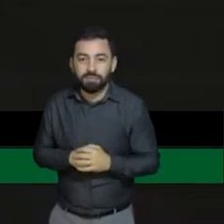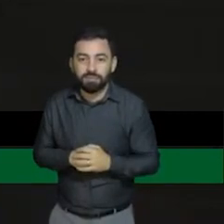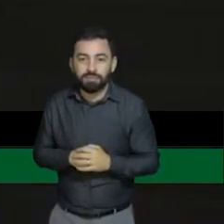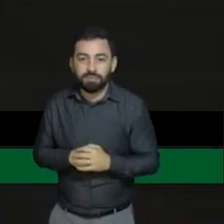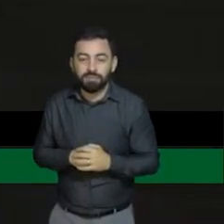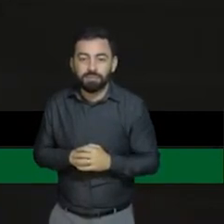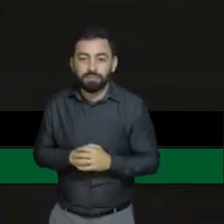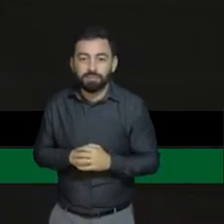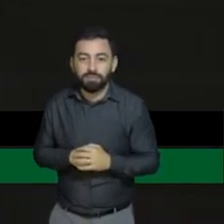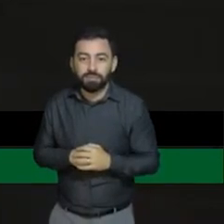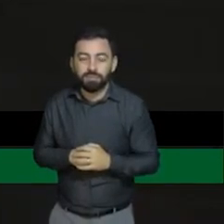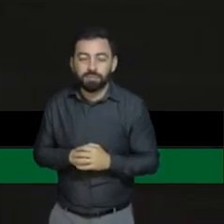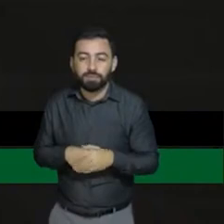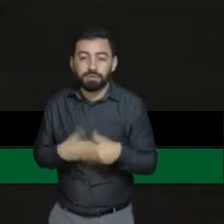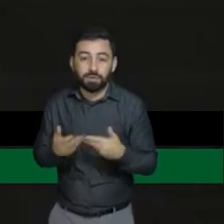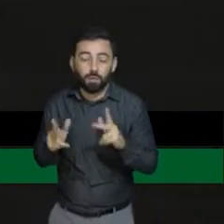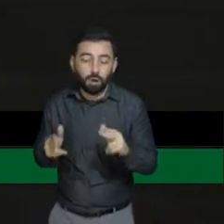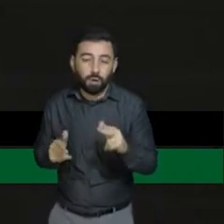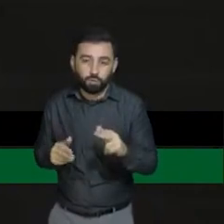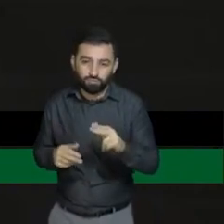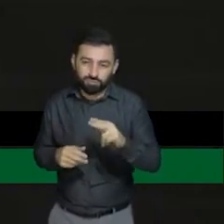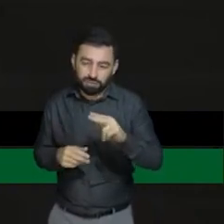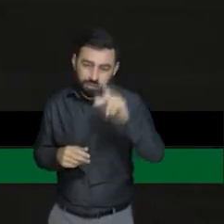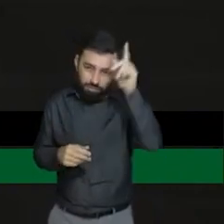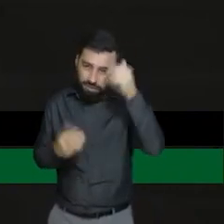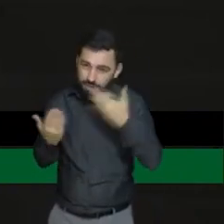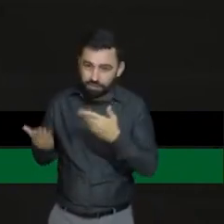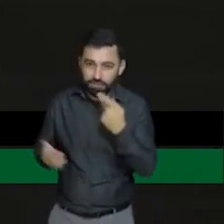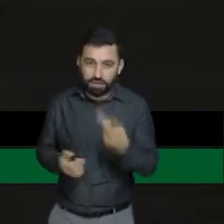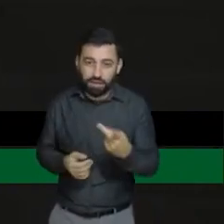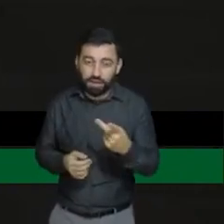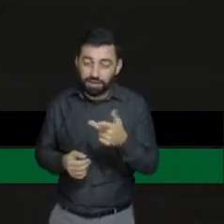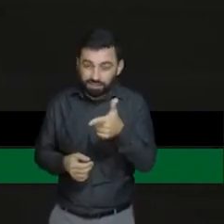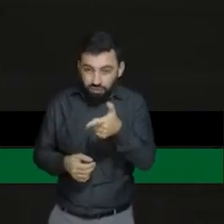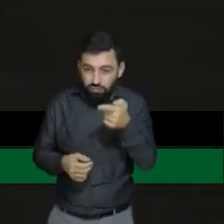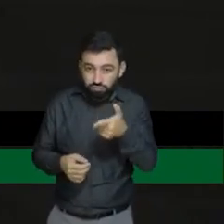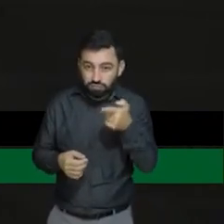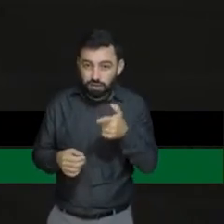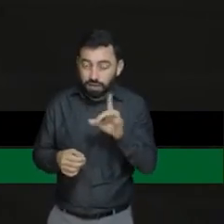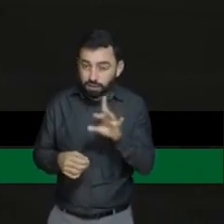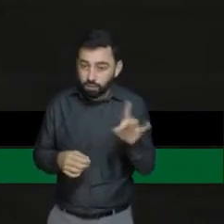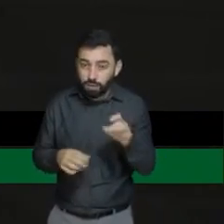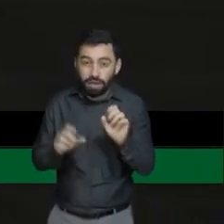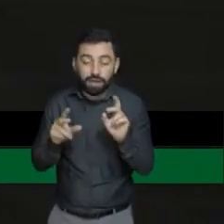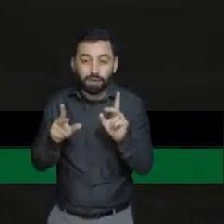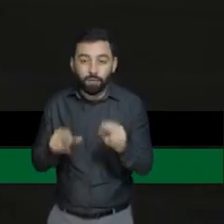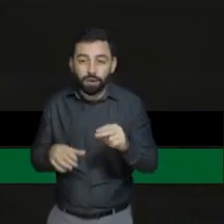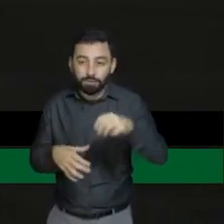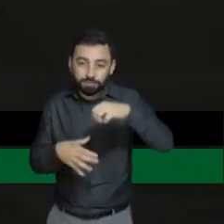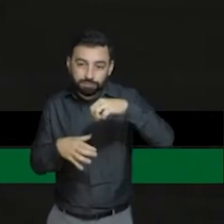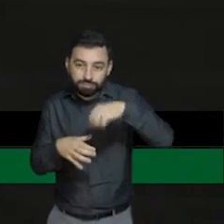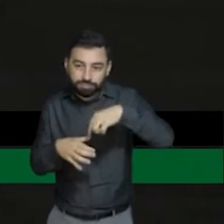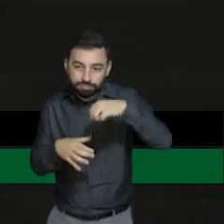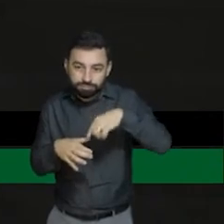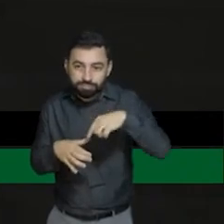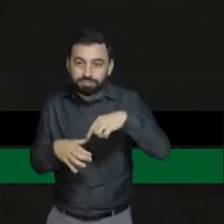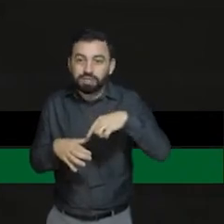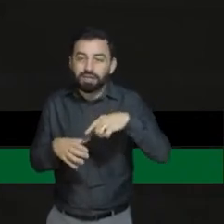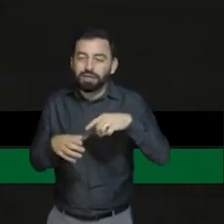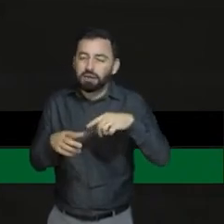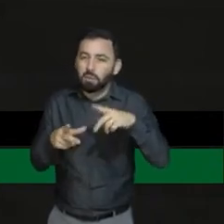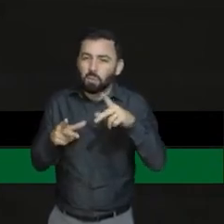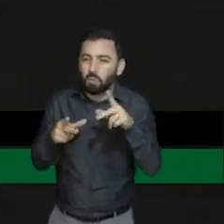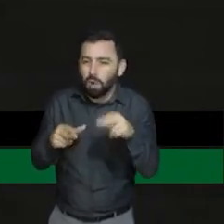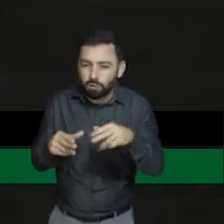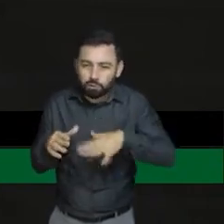costuma dizer, cada tiro que é dado dentro do estande é uma moedinha que entra nos cofres públicos, que é